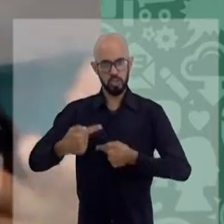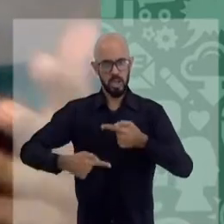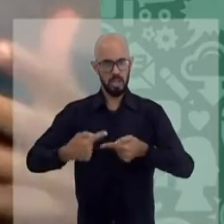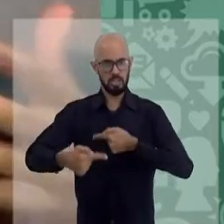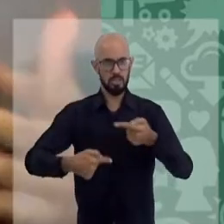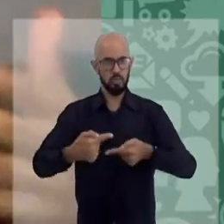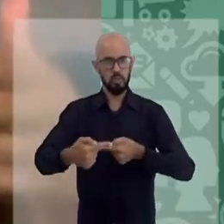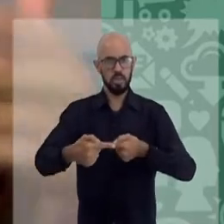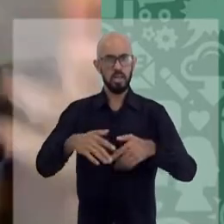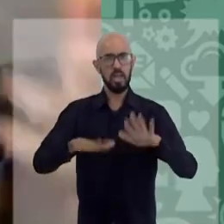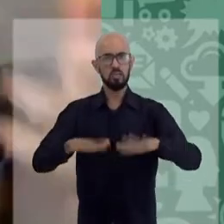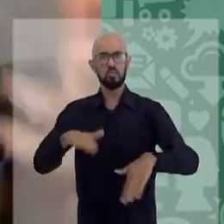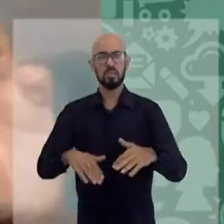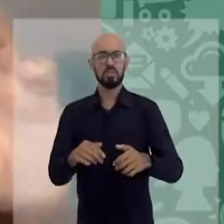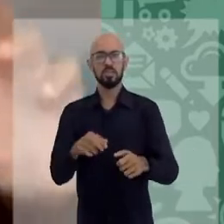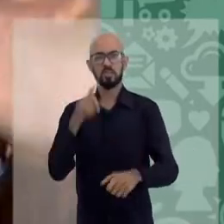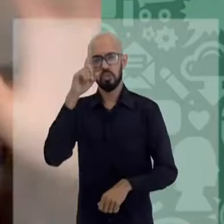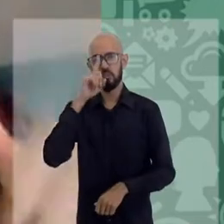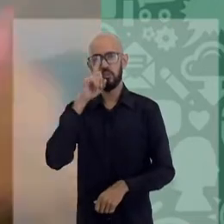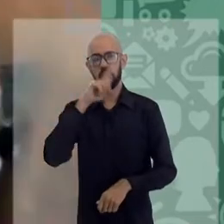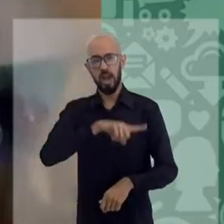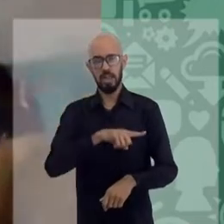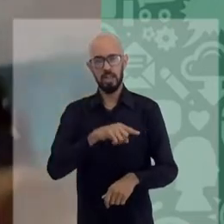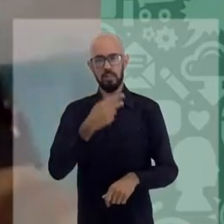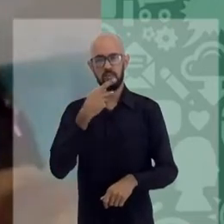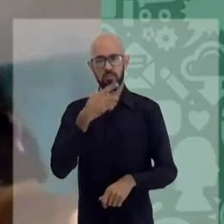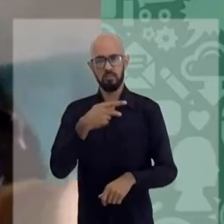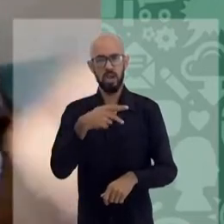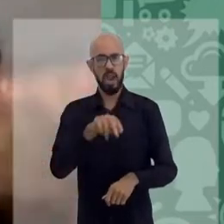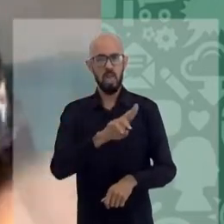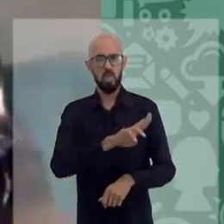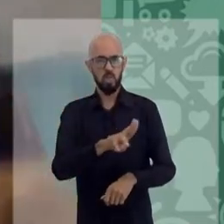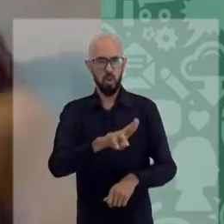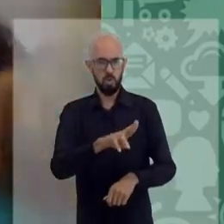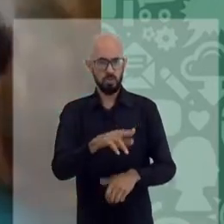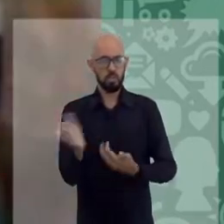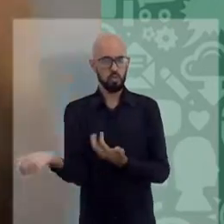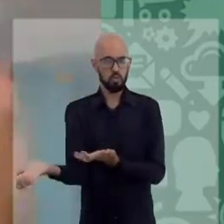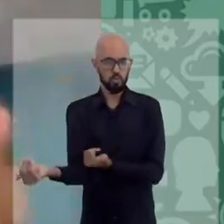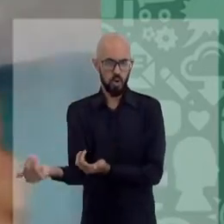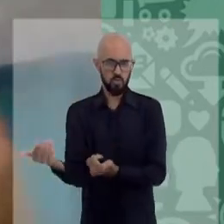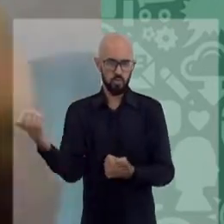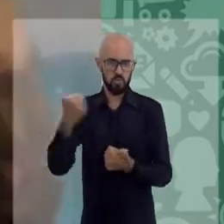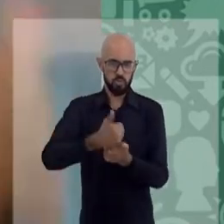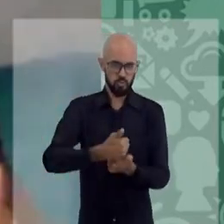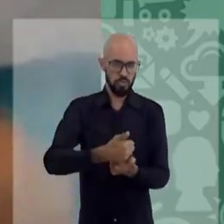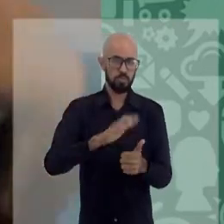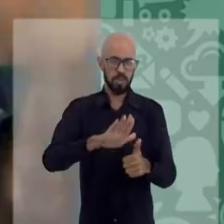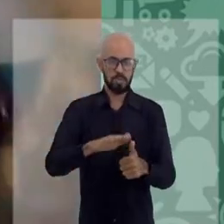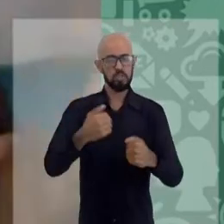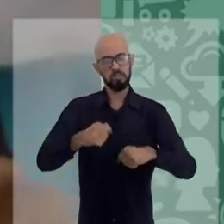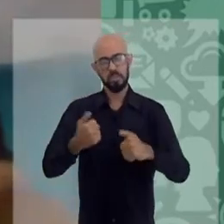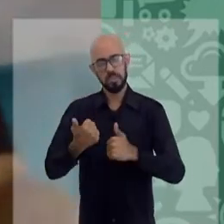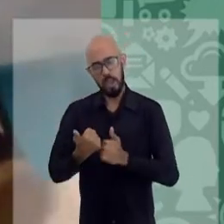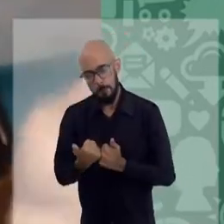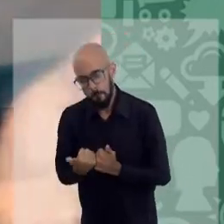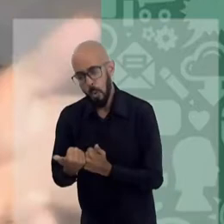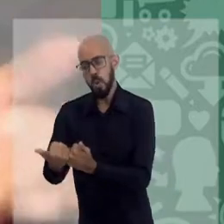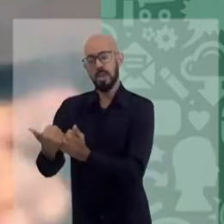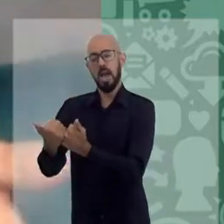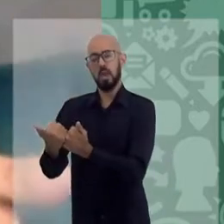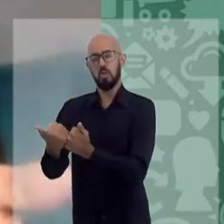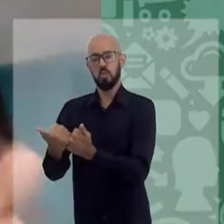né? E aí, às vezes, a gente mete os pés pelas mãos e acaba falando em nome dos jovens. Quando, na verdade, o que a gente tem que fazer é apoiá-los nas suas